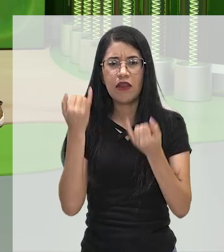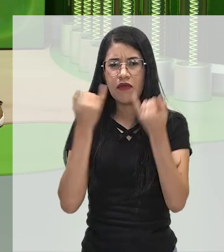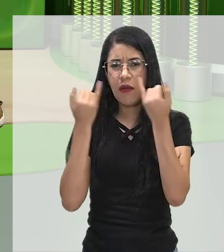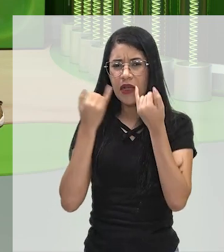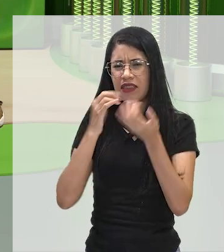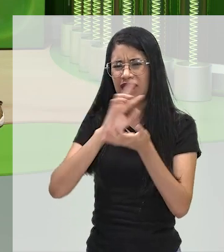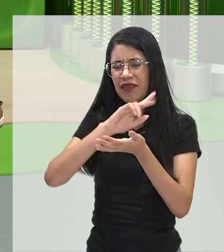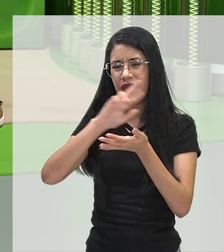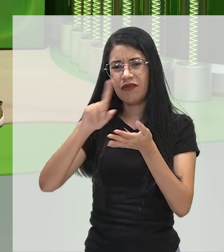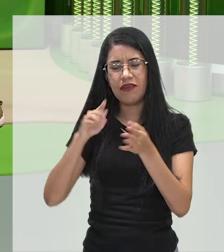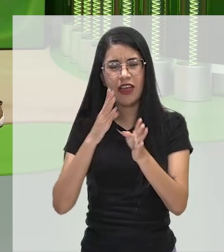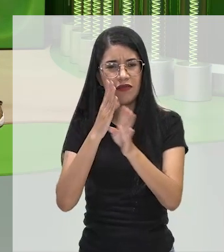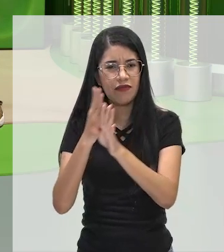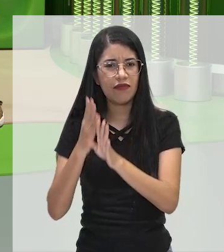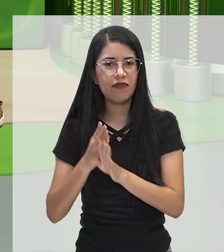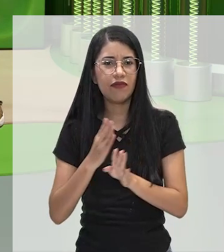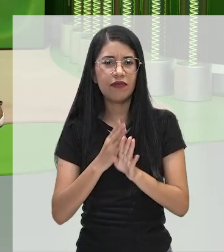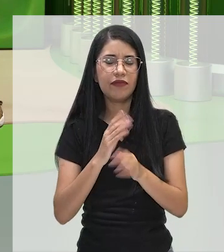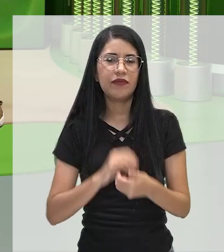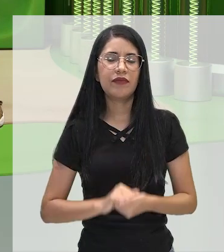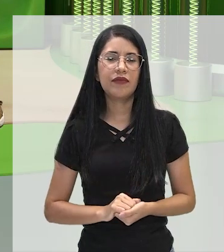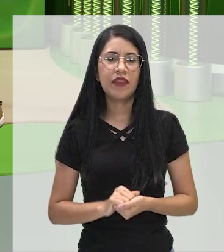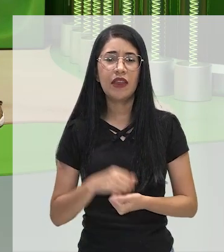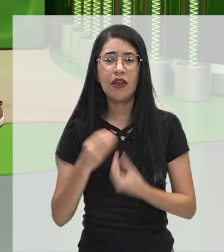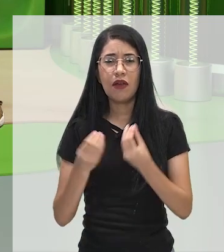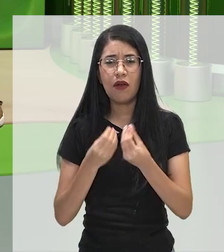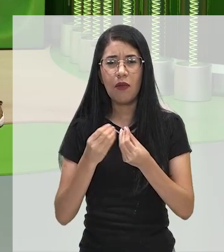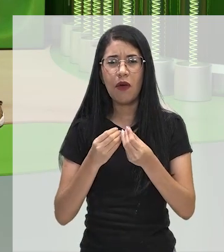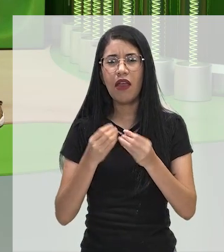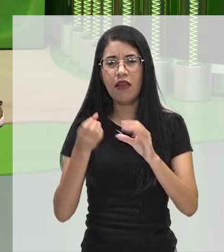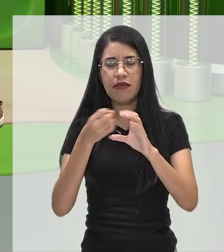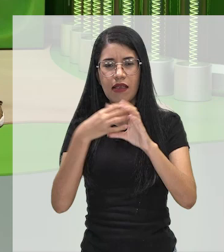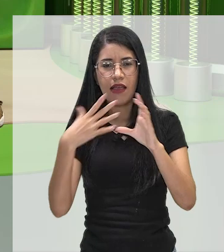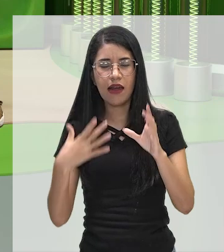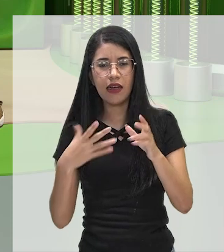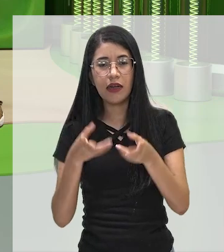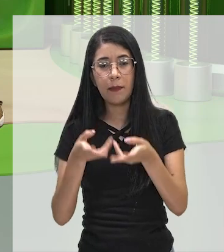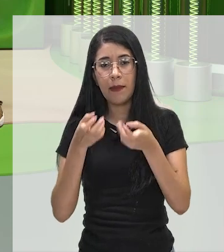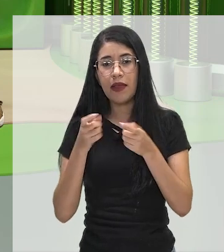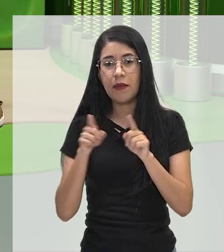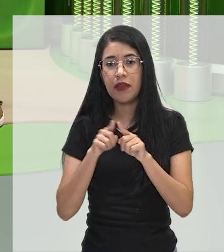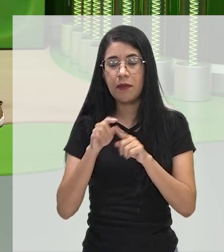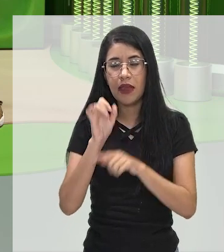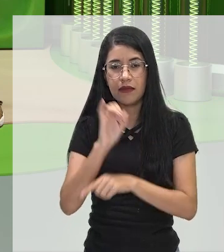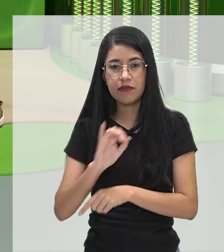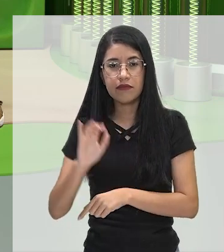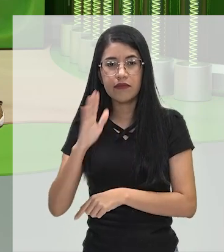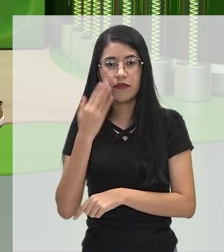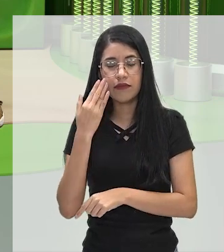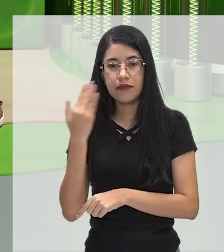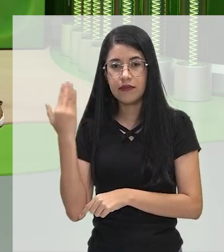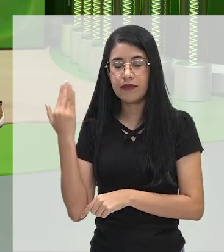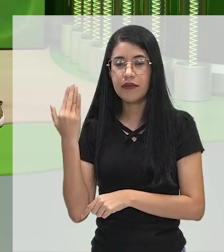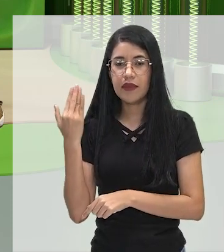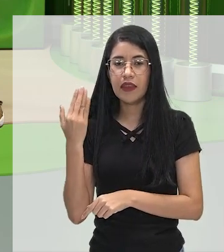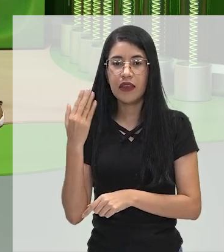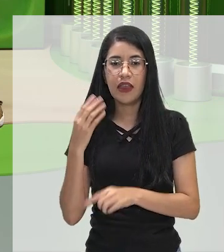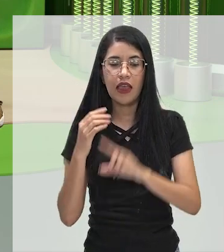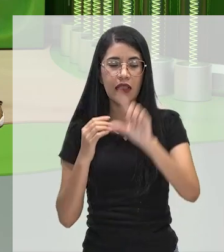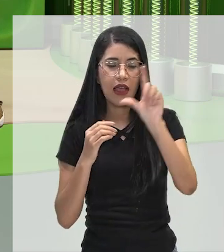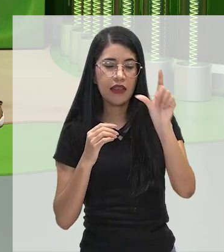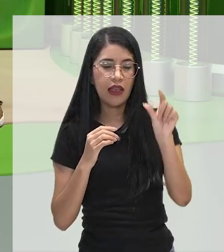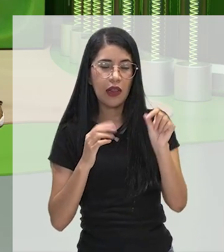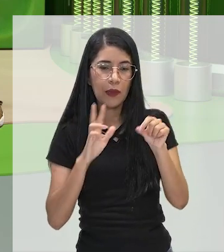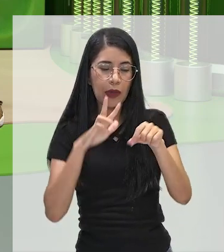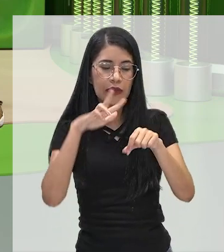aqui como essa, né? E tem por dentro da Apolo 11, por exemplo, aqui você observa a imagem do astronauta descendo ali daquela nave,